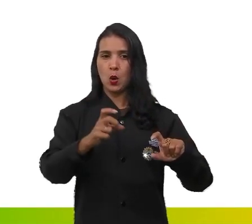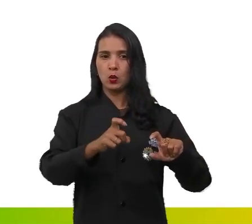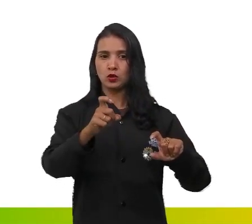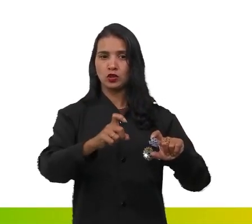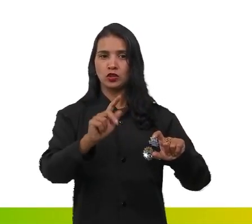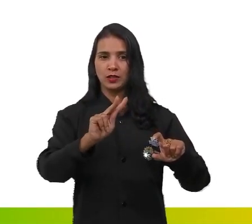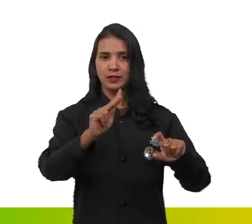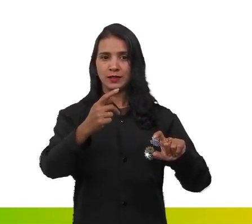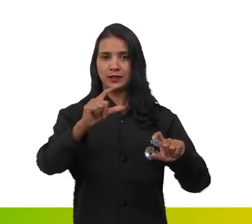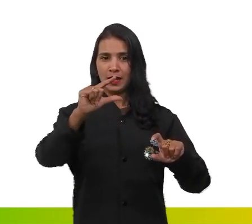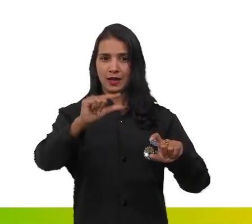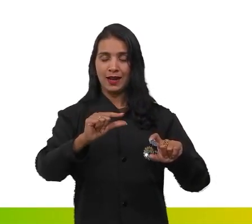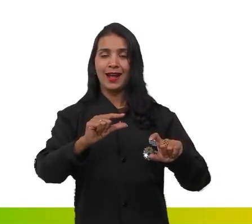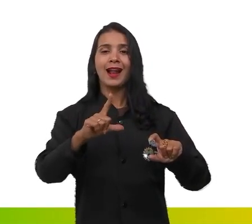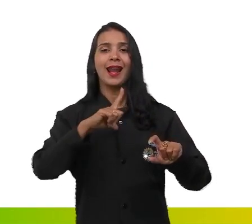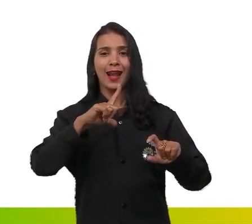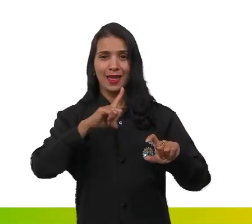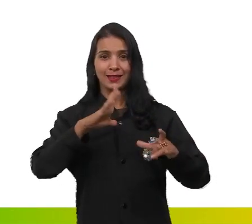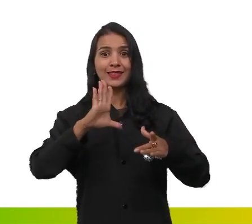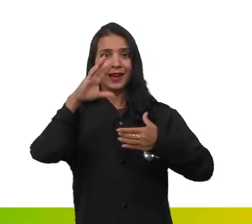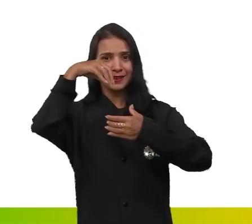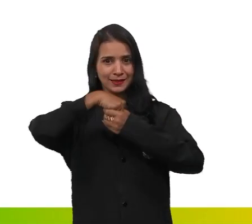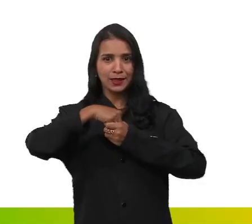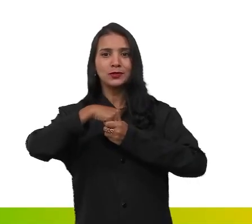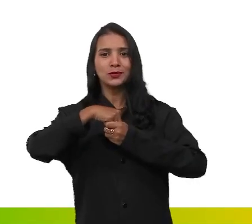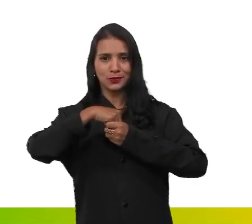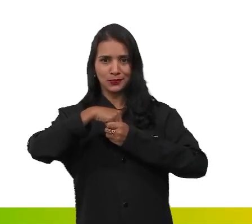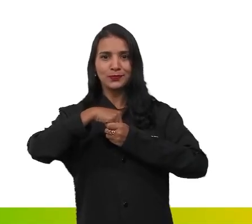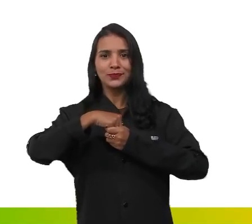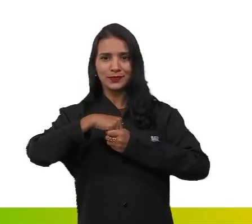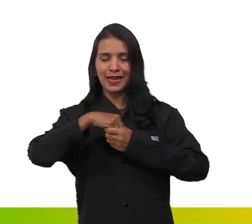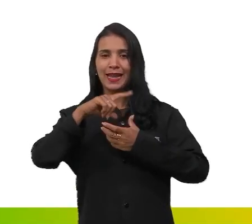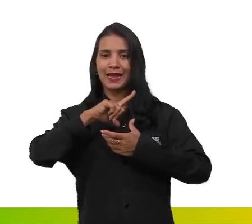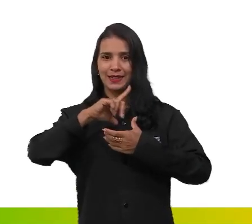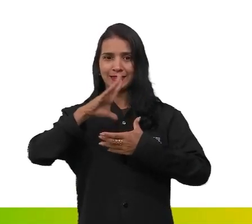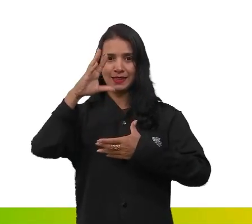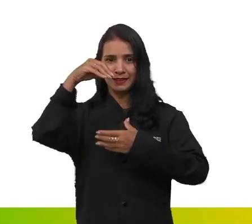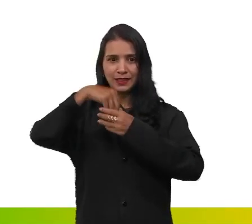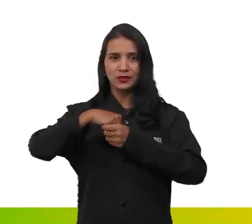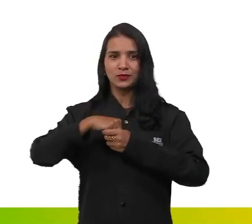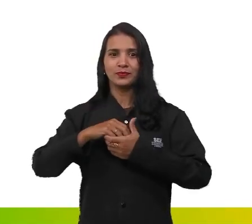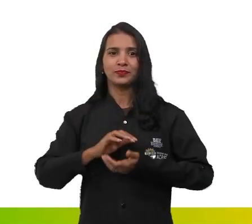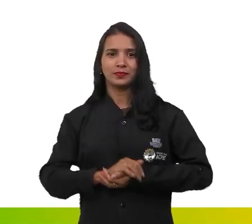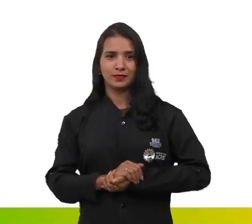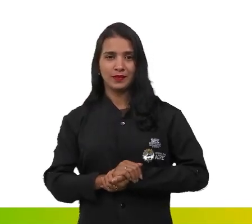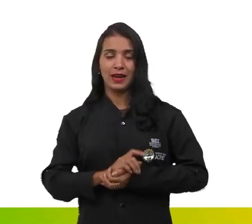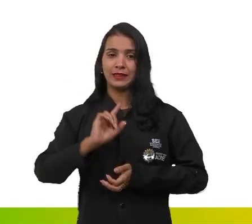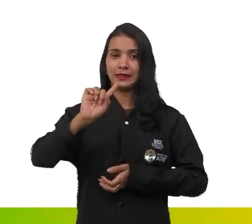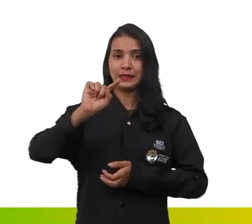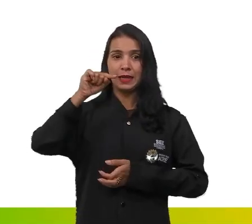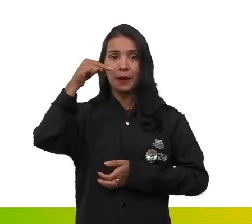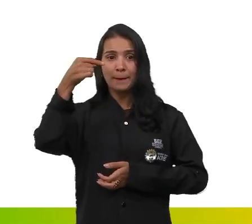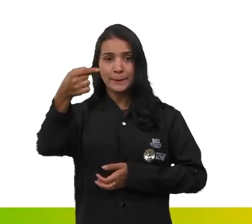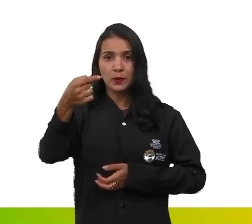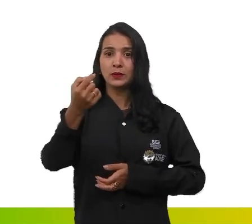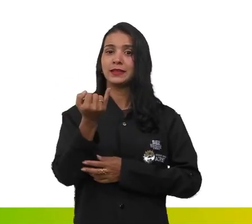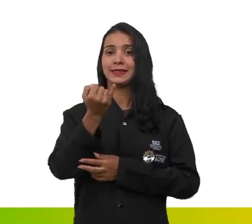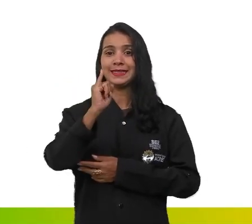mas ela é portadora, ou seja, ela está carregando consigo o gene da hemofilia. A partir do momento que ela